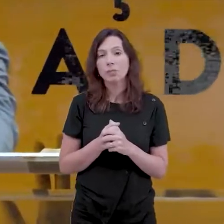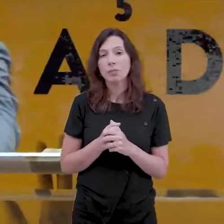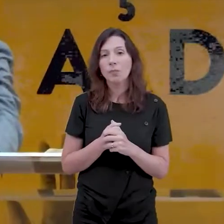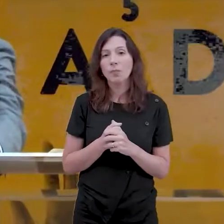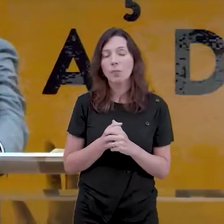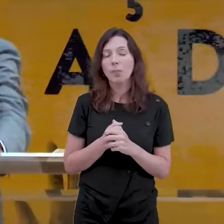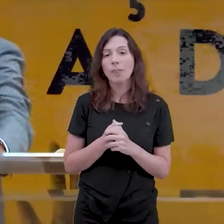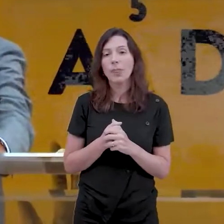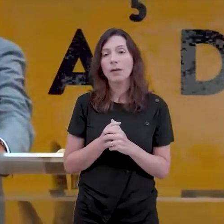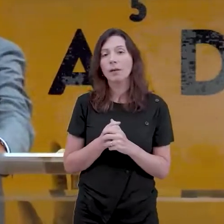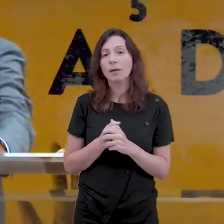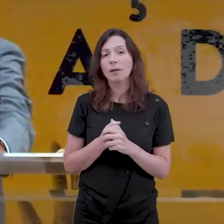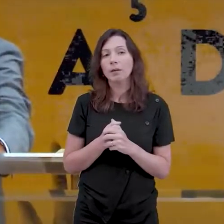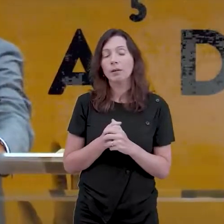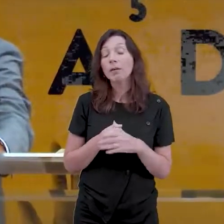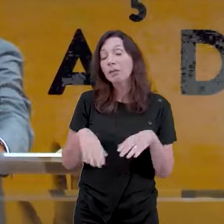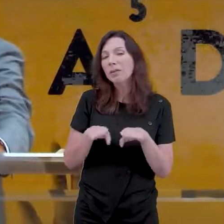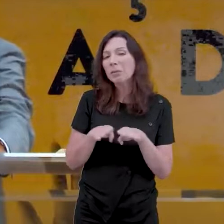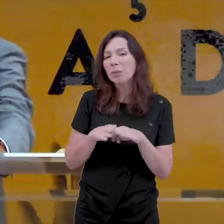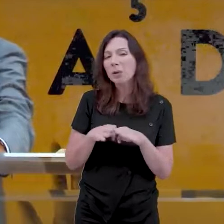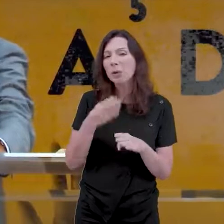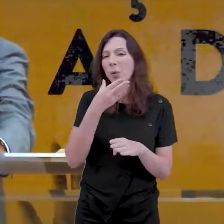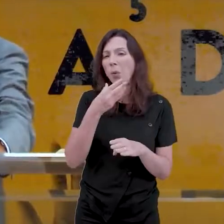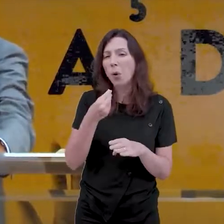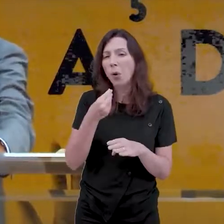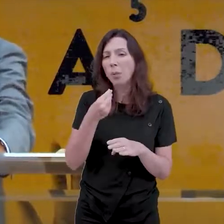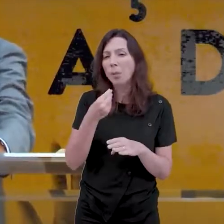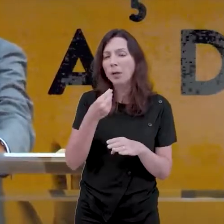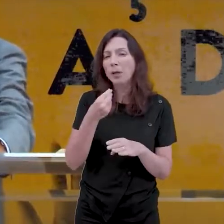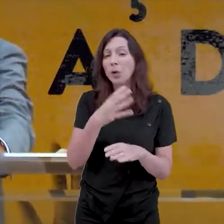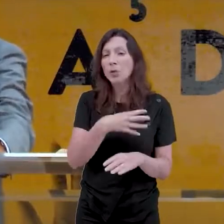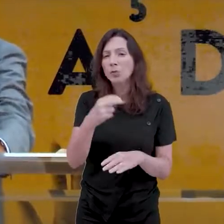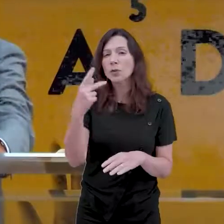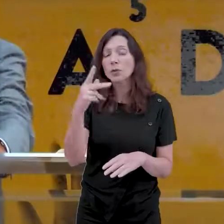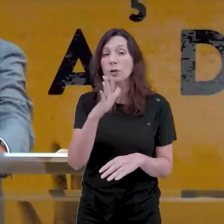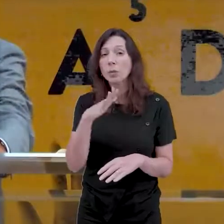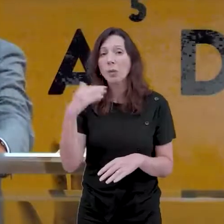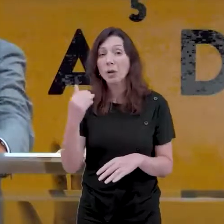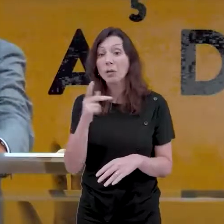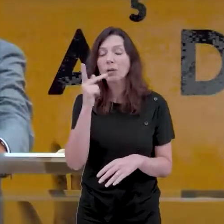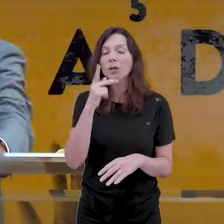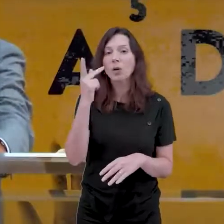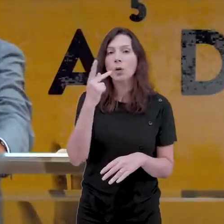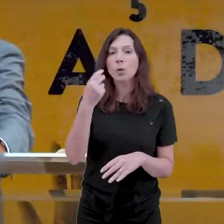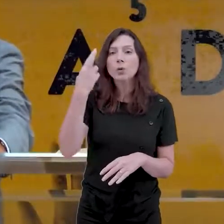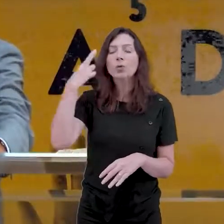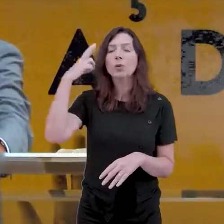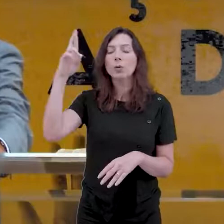Eu fico olhando um homem receber notícia que seus filhos morreram, e ele abre a boca e diz: o Senhor Deus deu, o Senhor